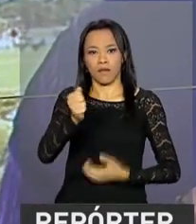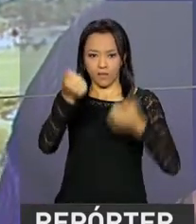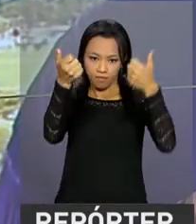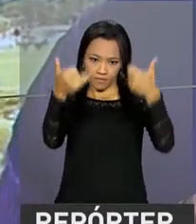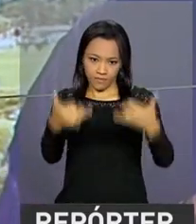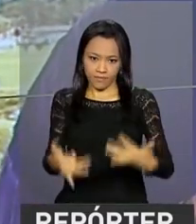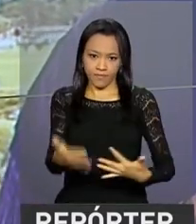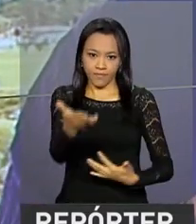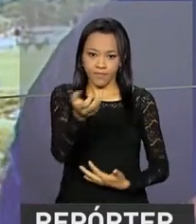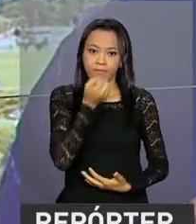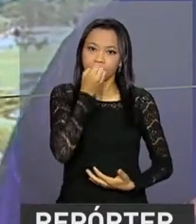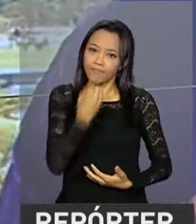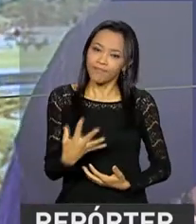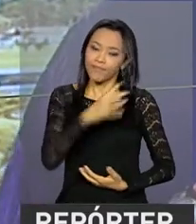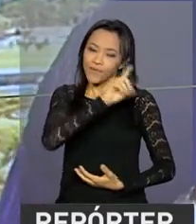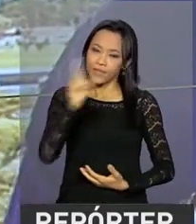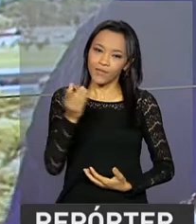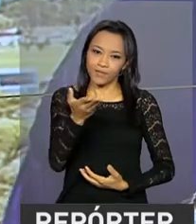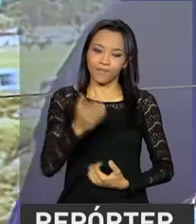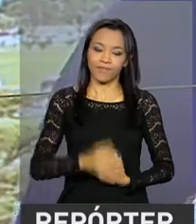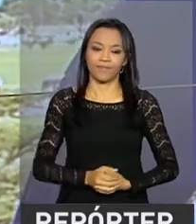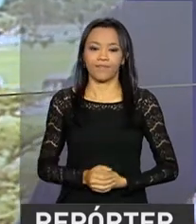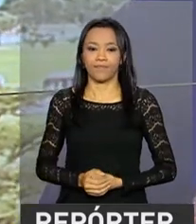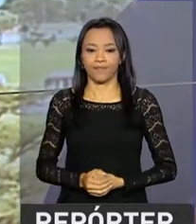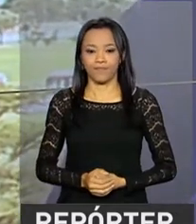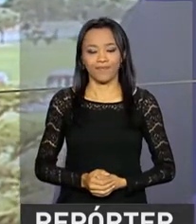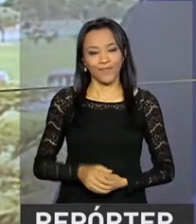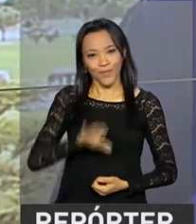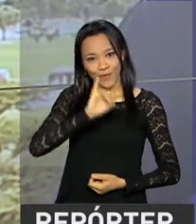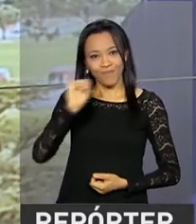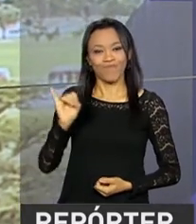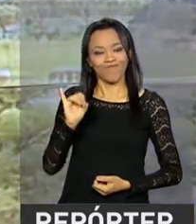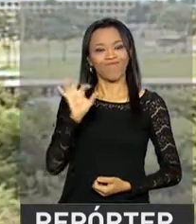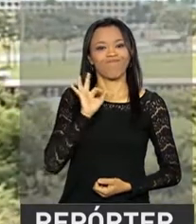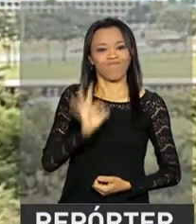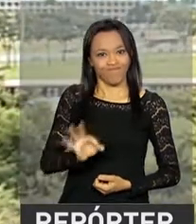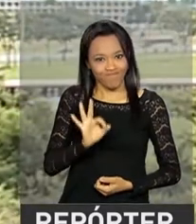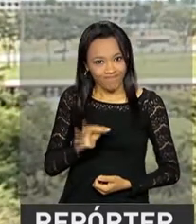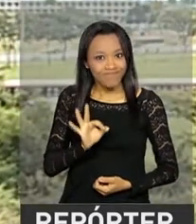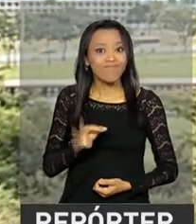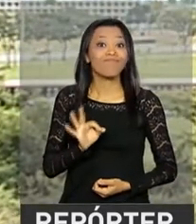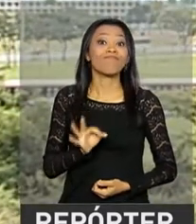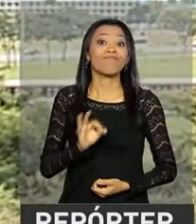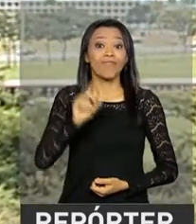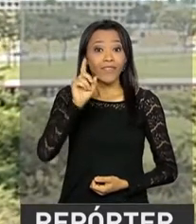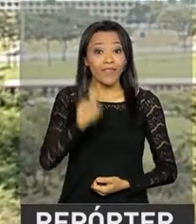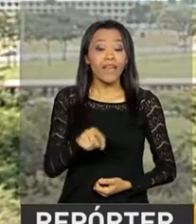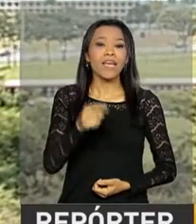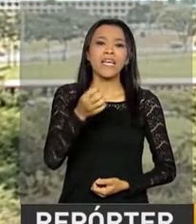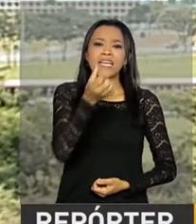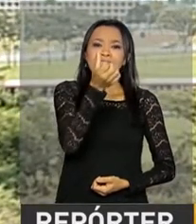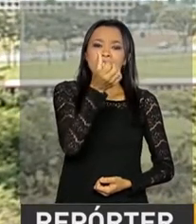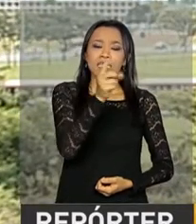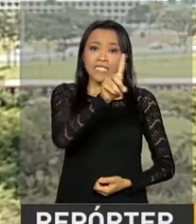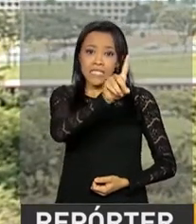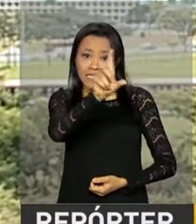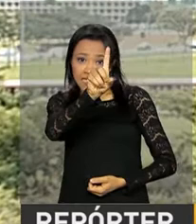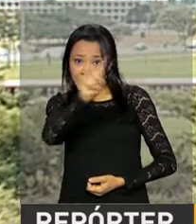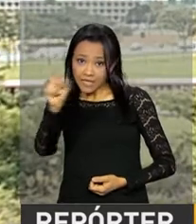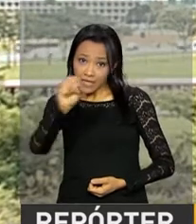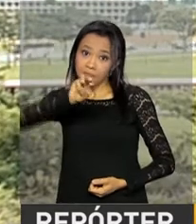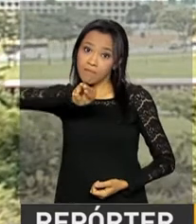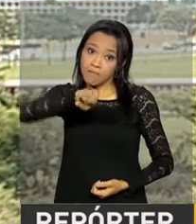Ministérios. Oi, Mara. Bom dia para você. Oi, Leandro. É isso mesmo, Leandro. São 100 milhões de